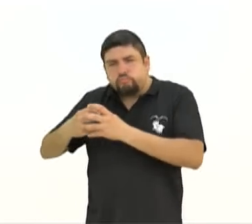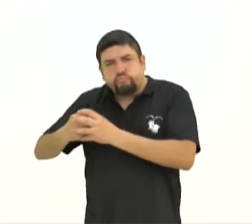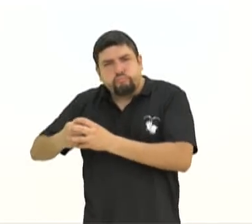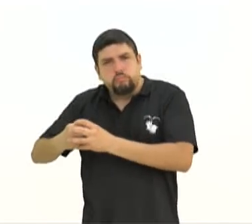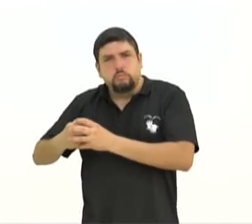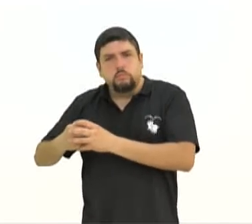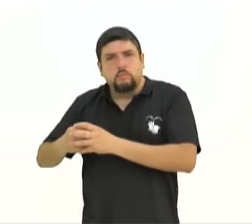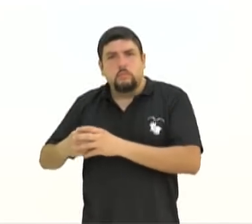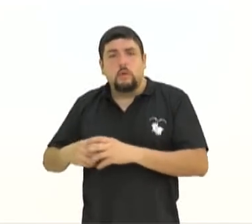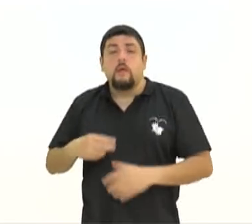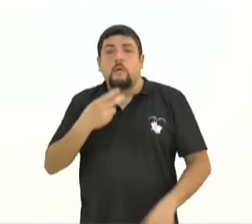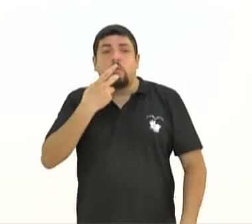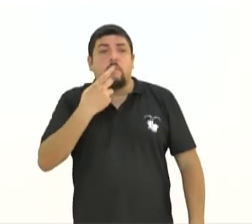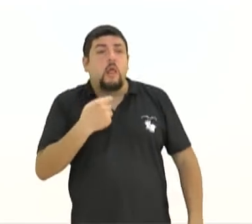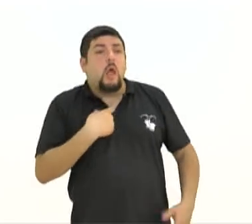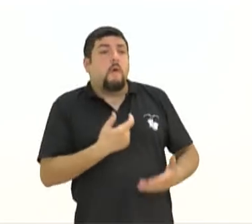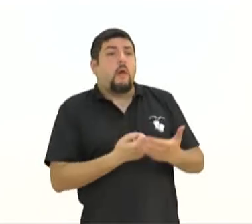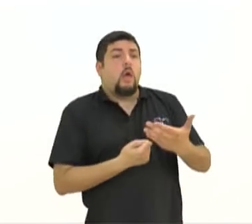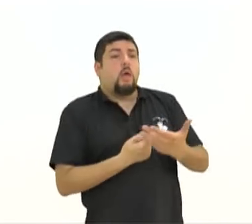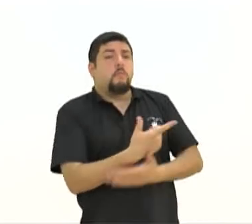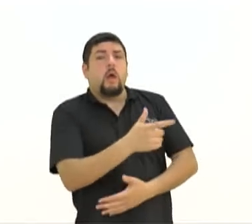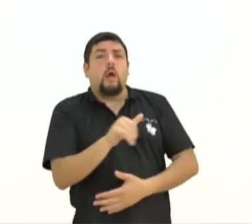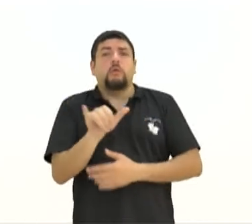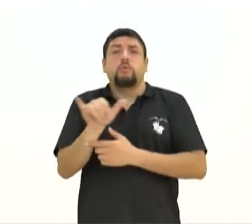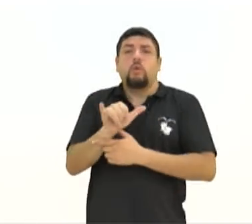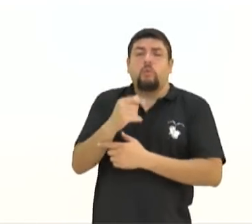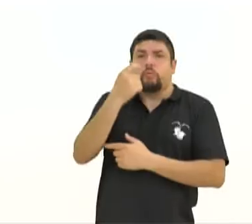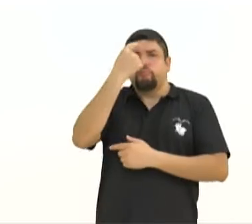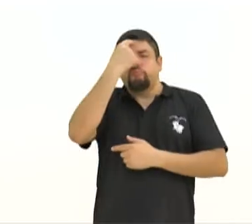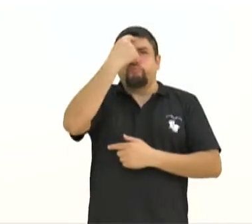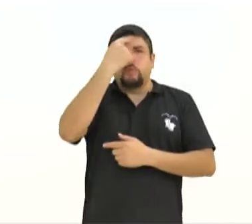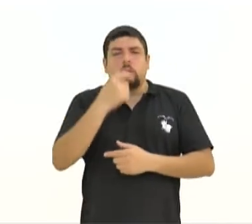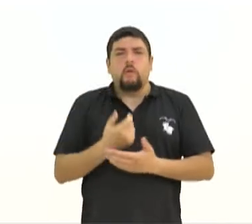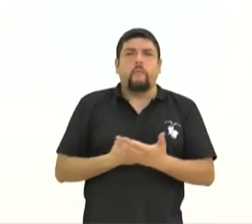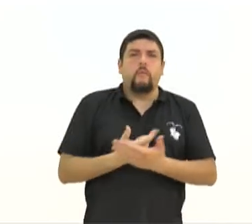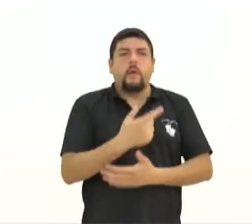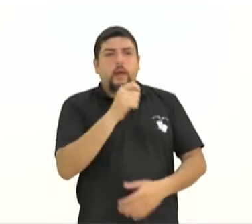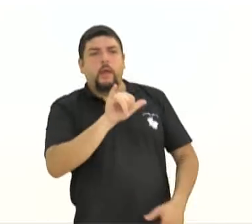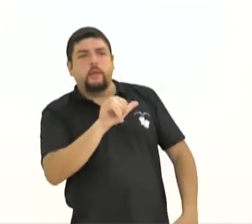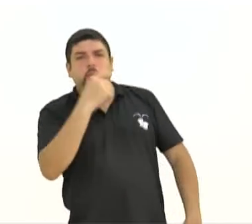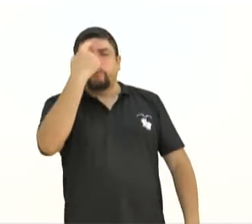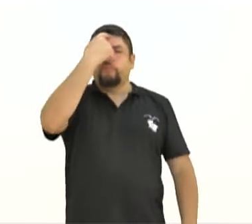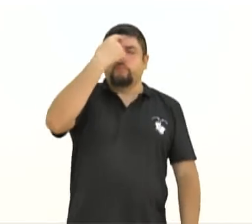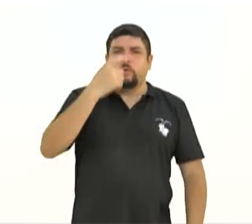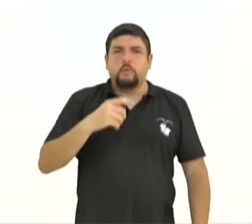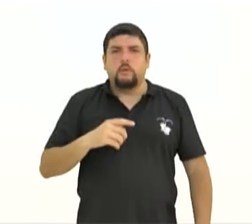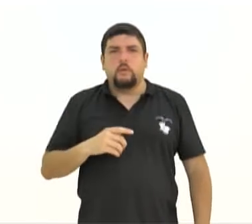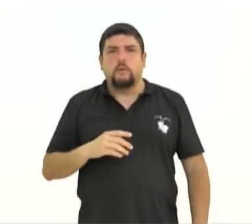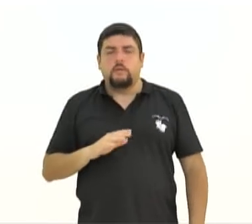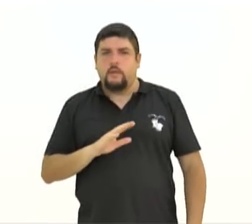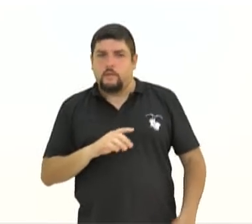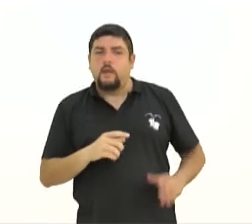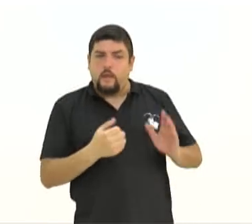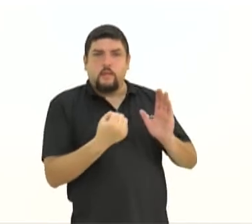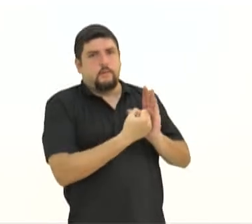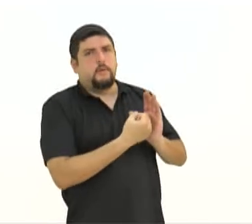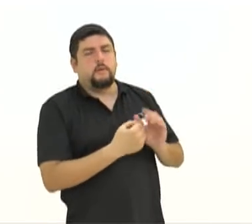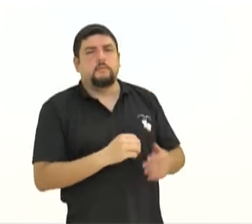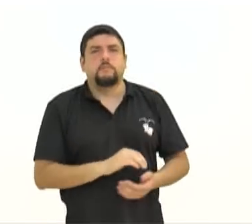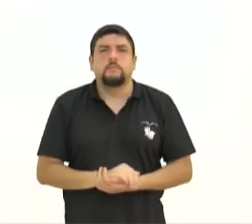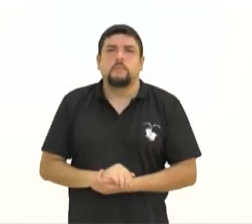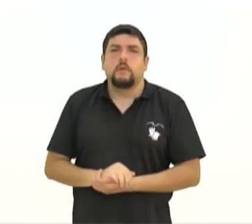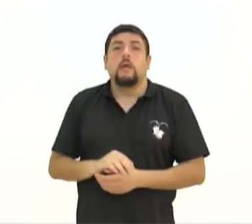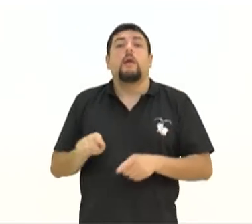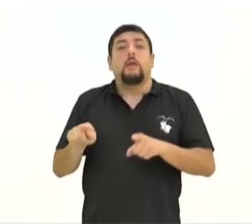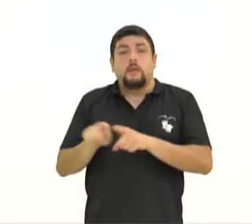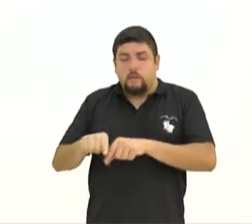o mesmo produto, ou um produto bem similar, né, o leite fermentado, e o curativo adesivo, que nesse caso é da marca Band-Aid da